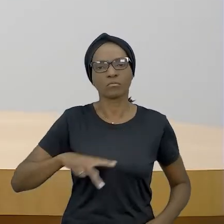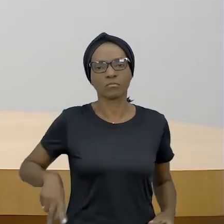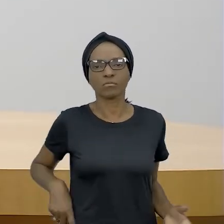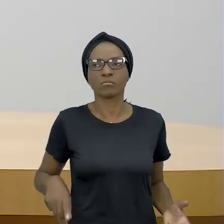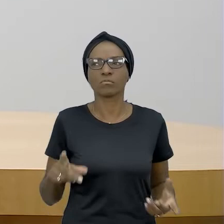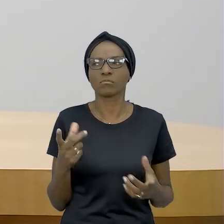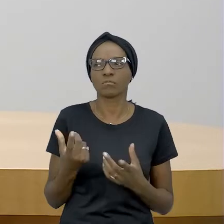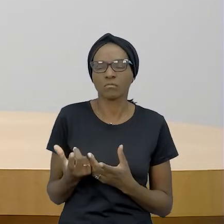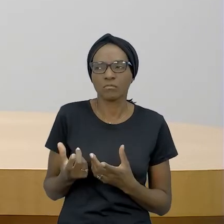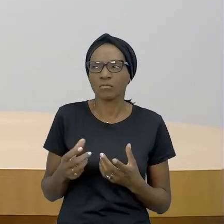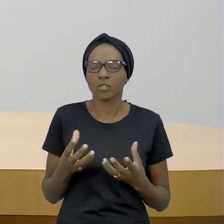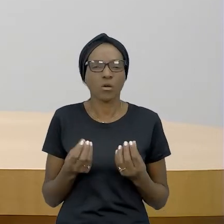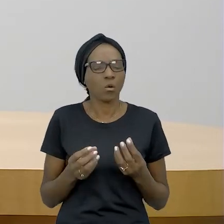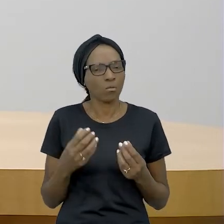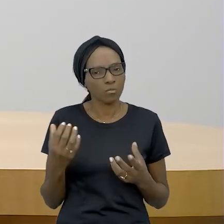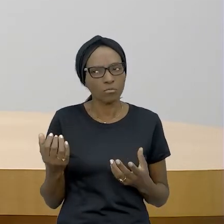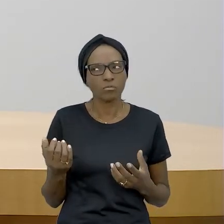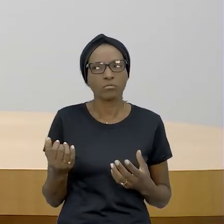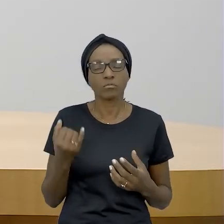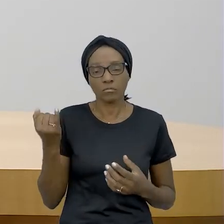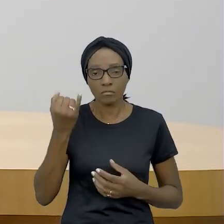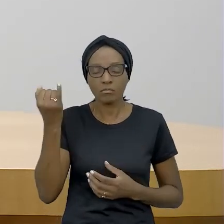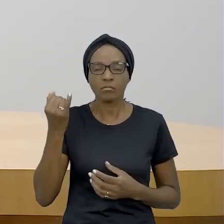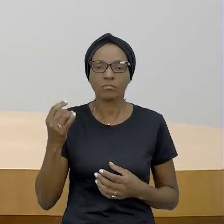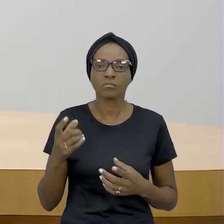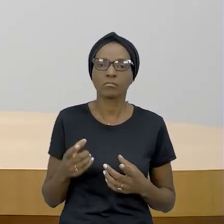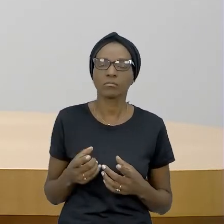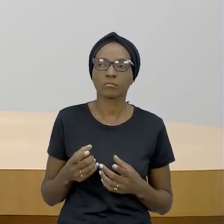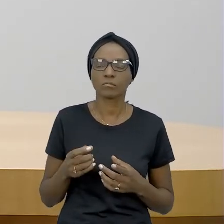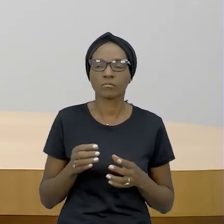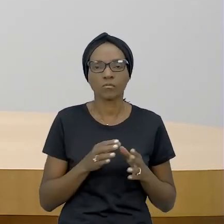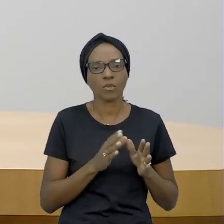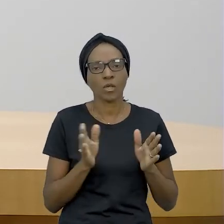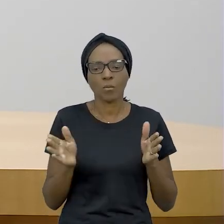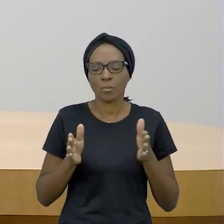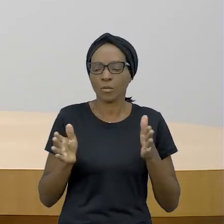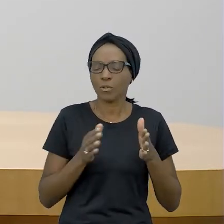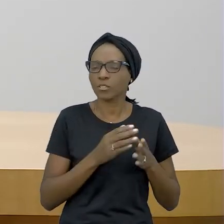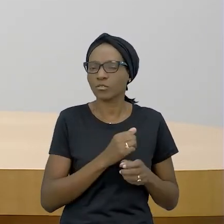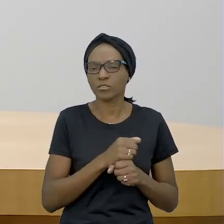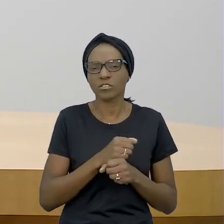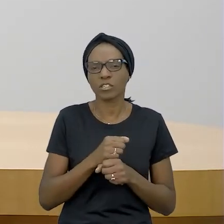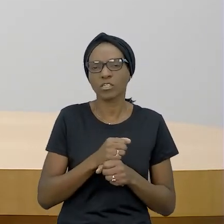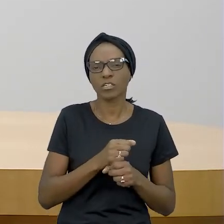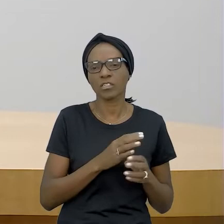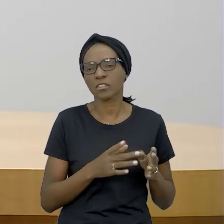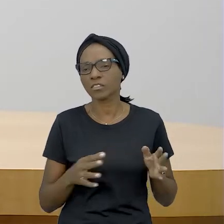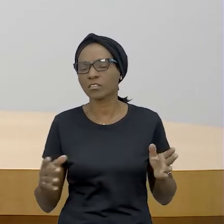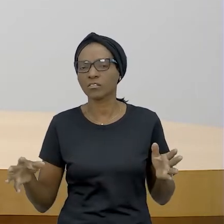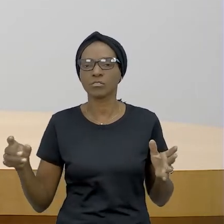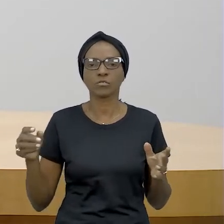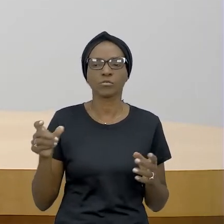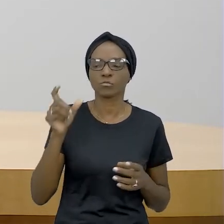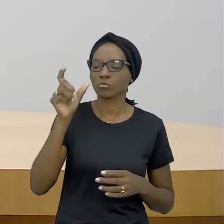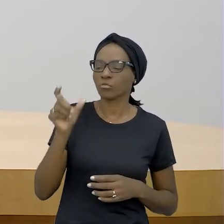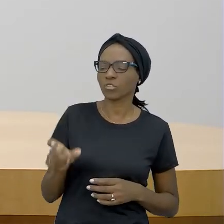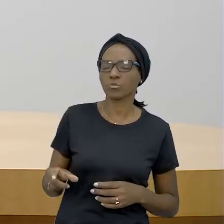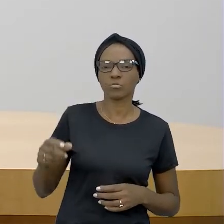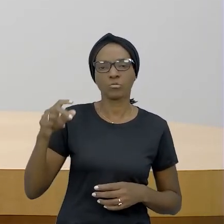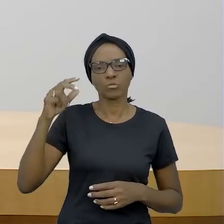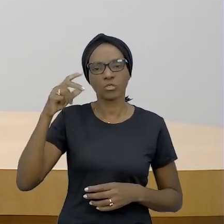significativa, no sentido de que, ao longo da história, a figura do presidente ou da presidente foi